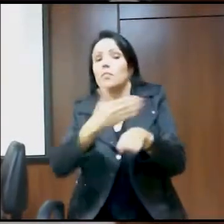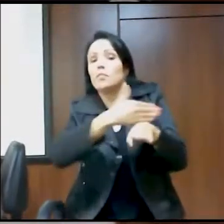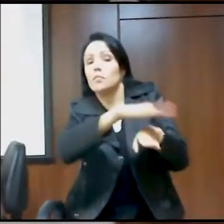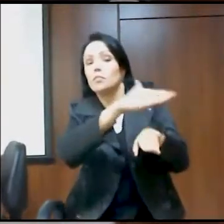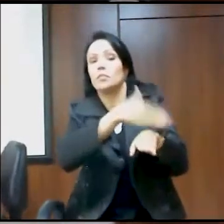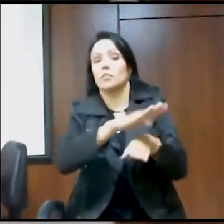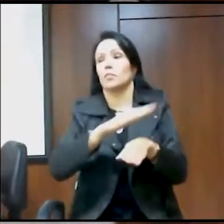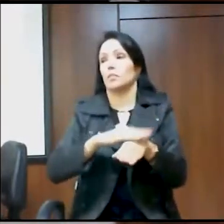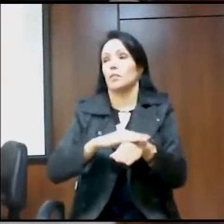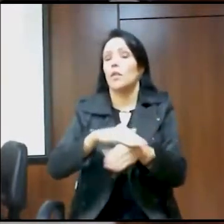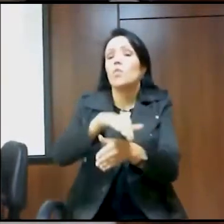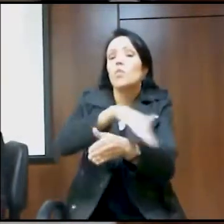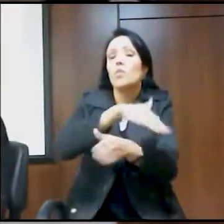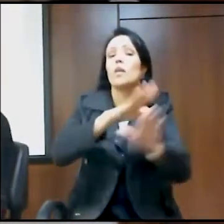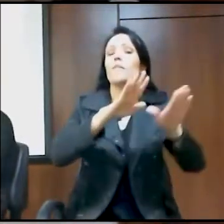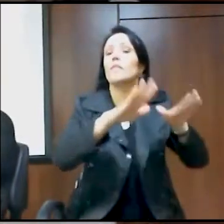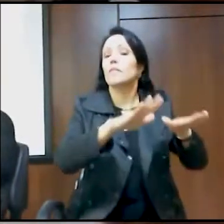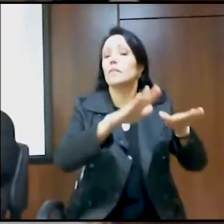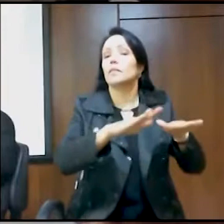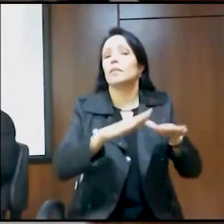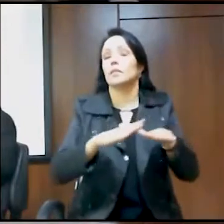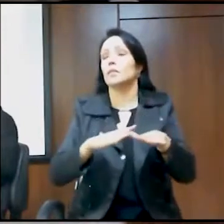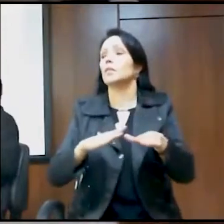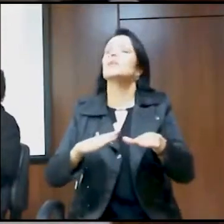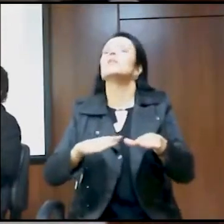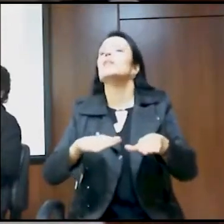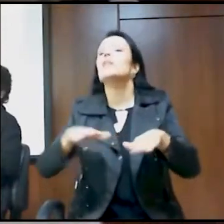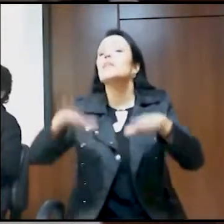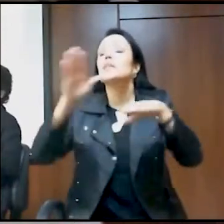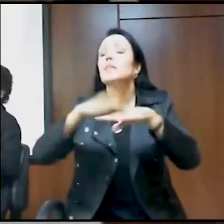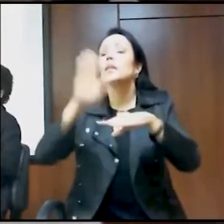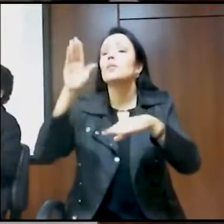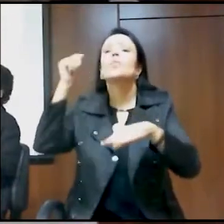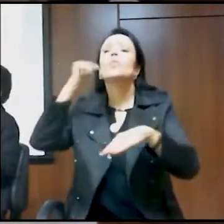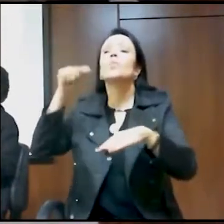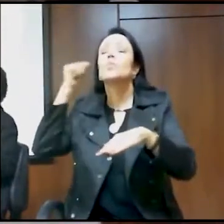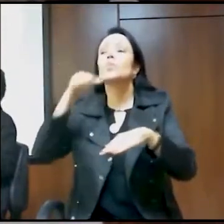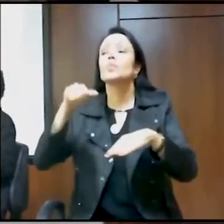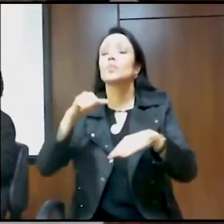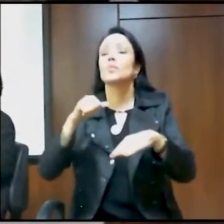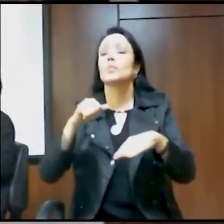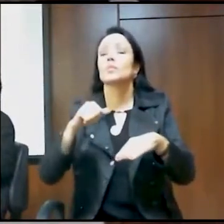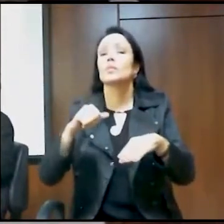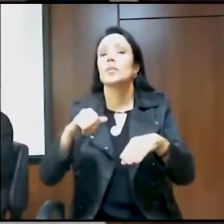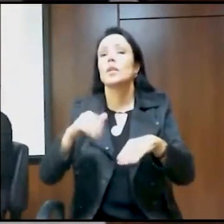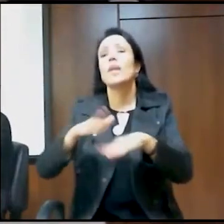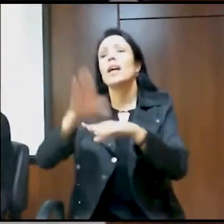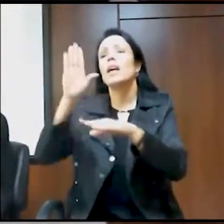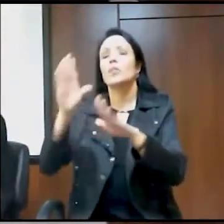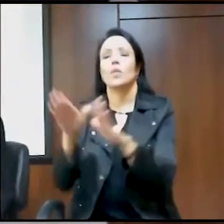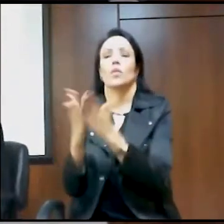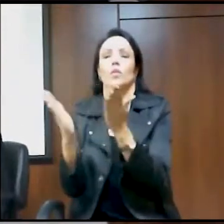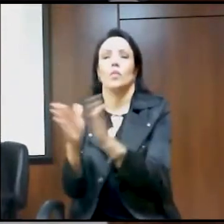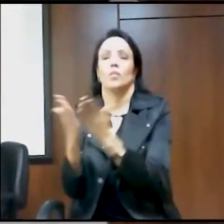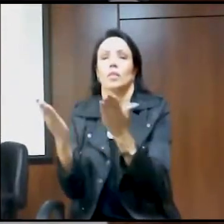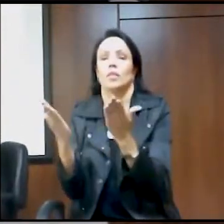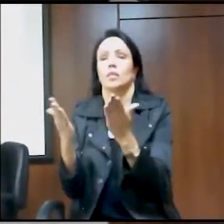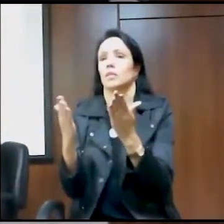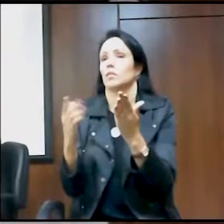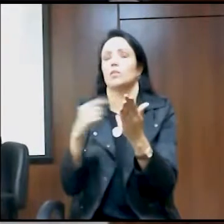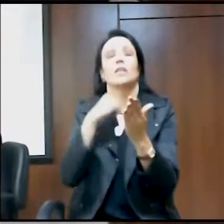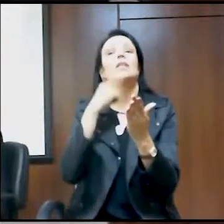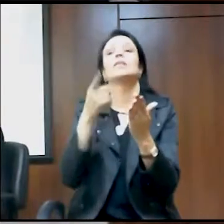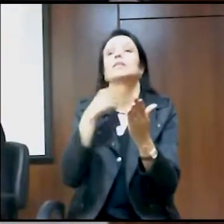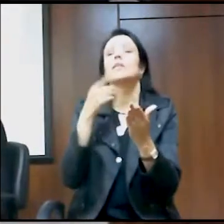população em situação de rua, as mulheres, como foi colocado aqui, os mais pobres não terão condições